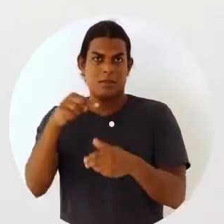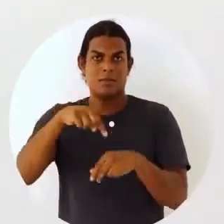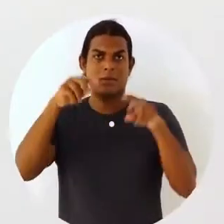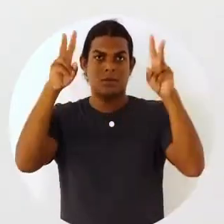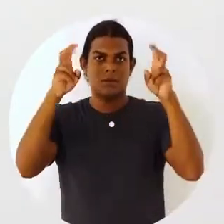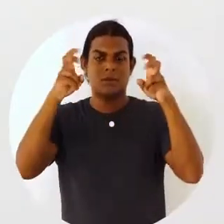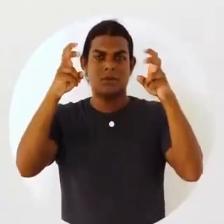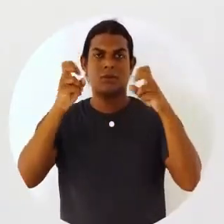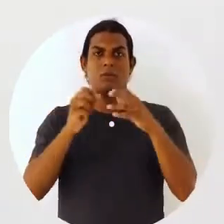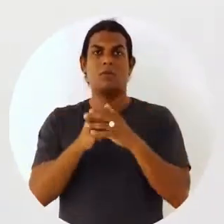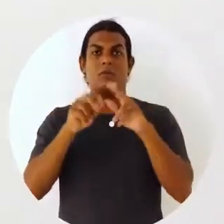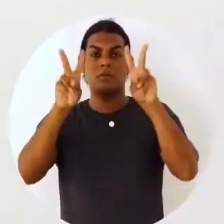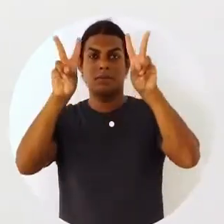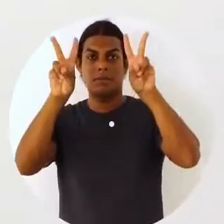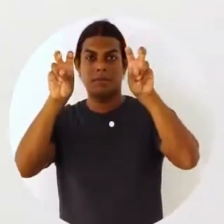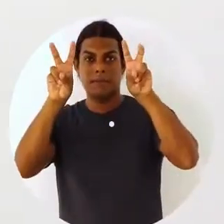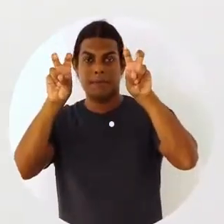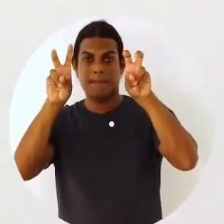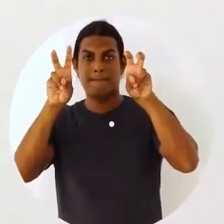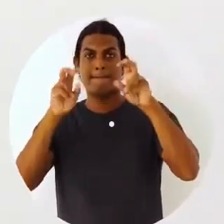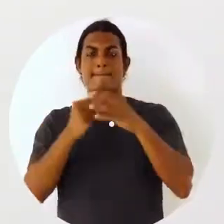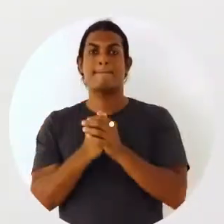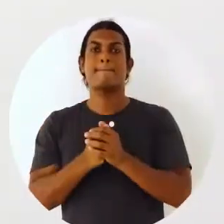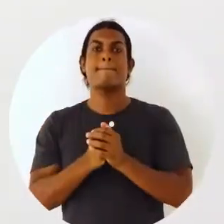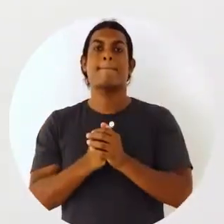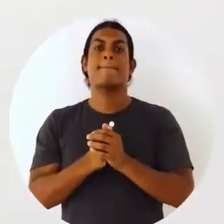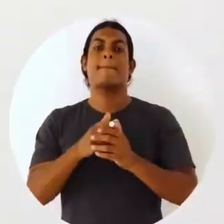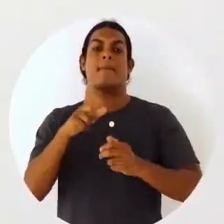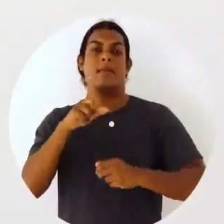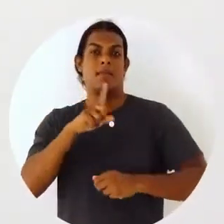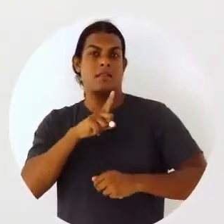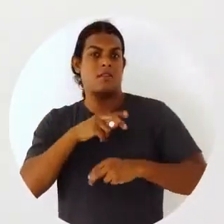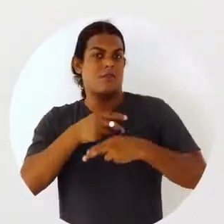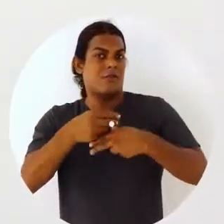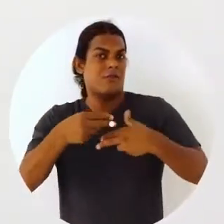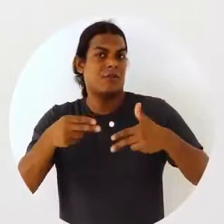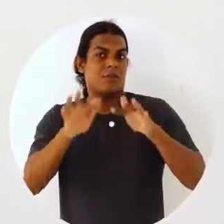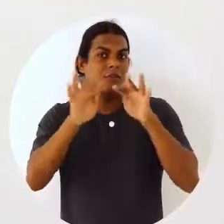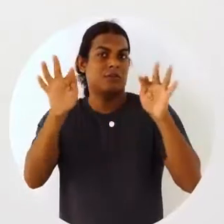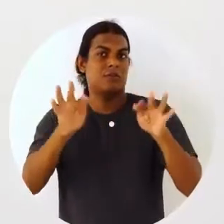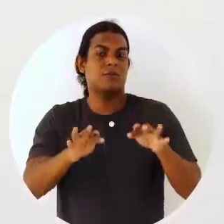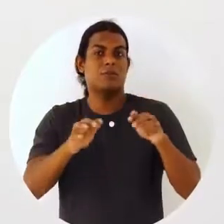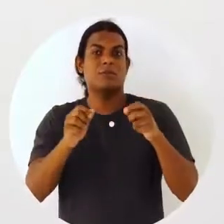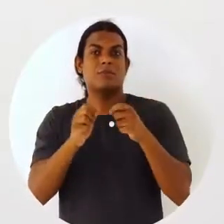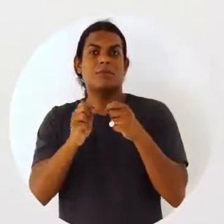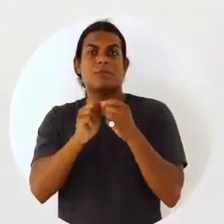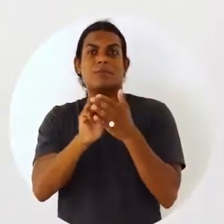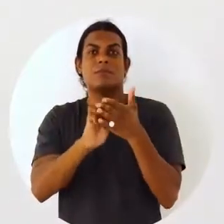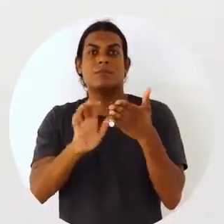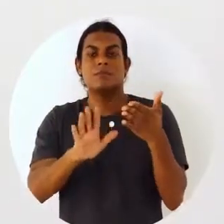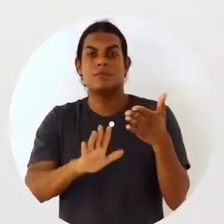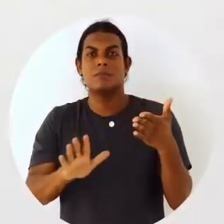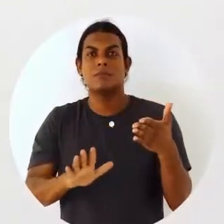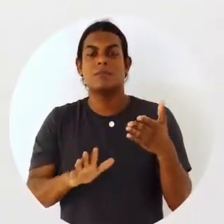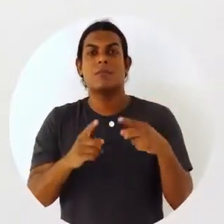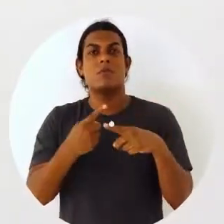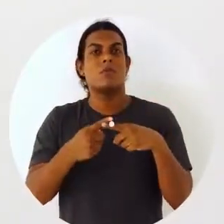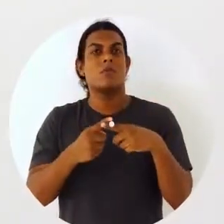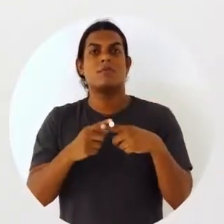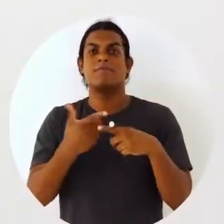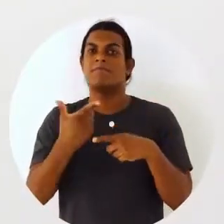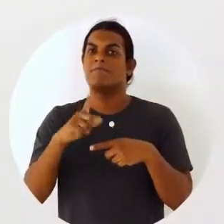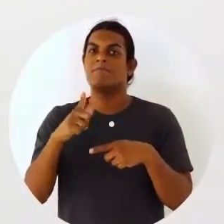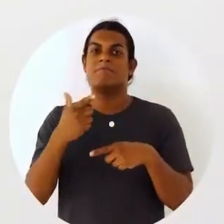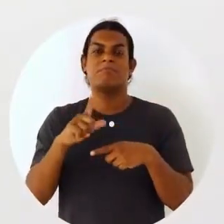que existem várias maneiras de se fazer algo e várias maneiras podem levar a bons resultados. Porque não existe um